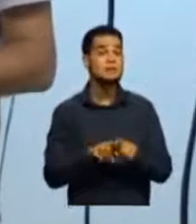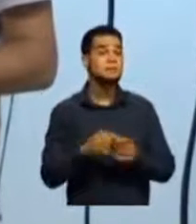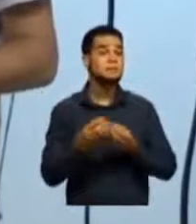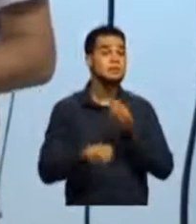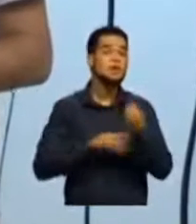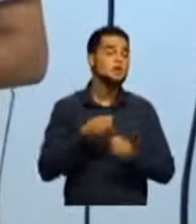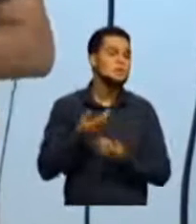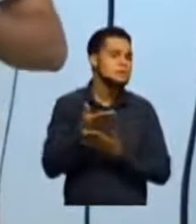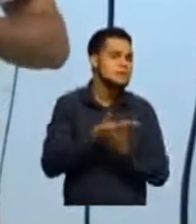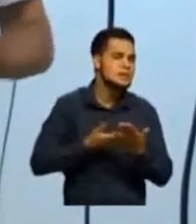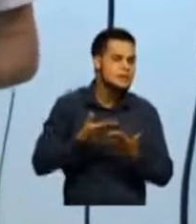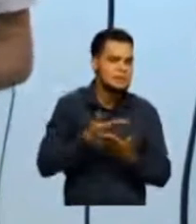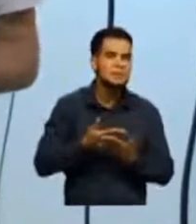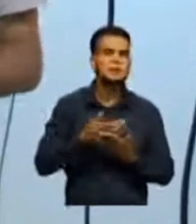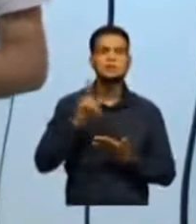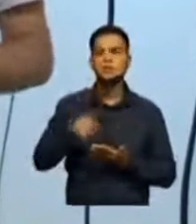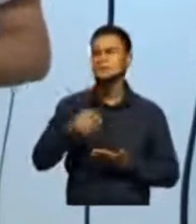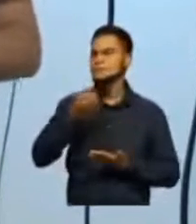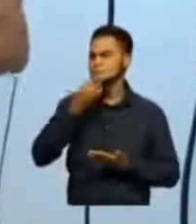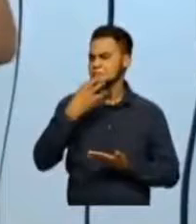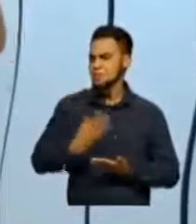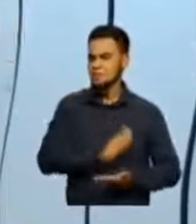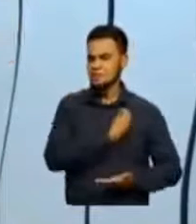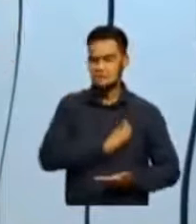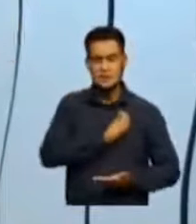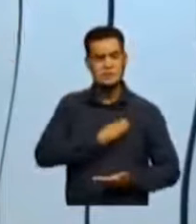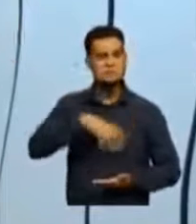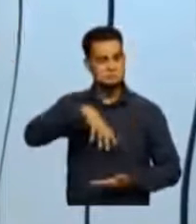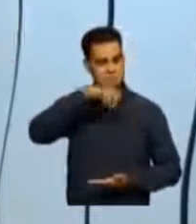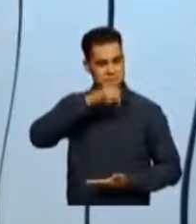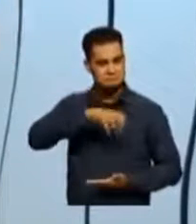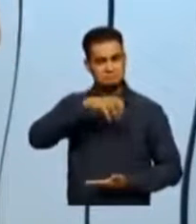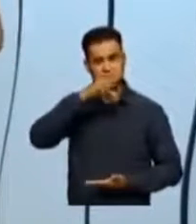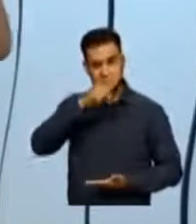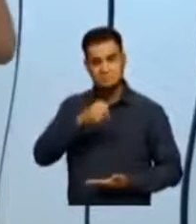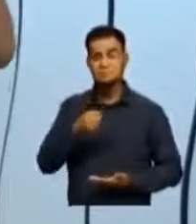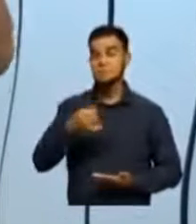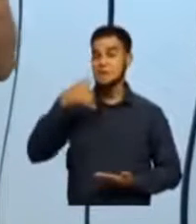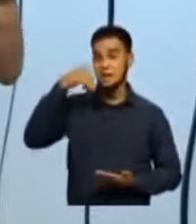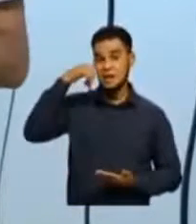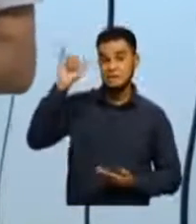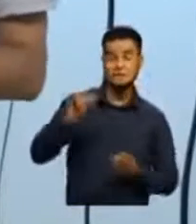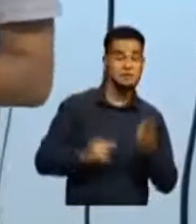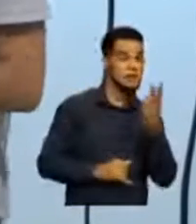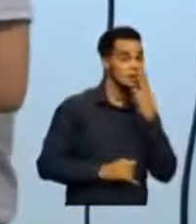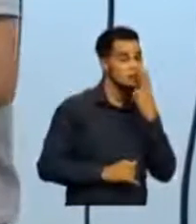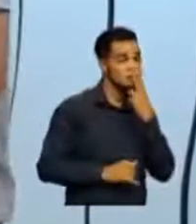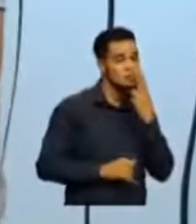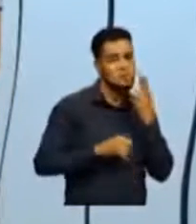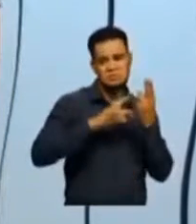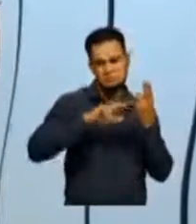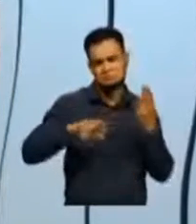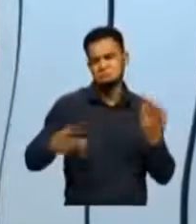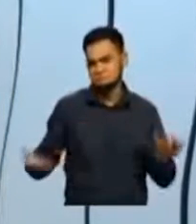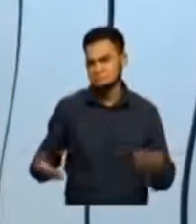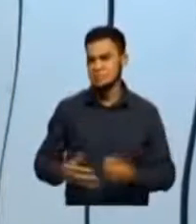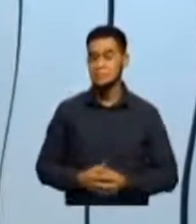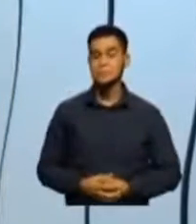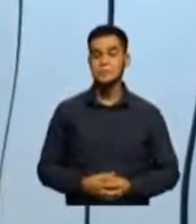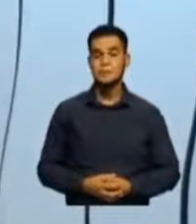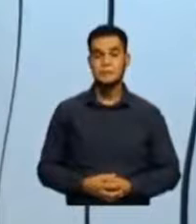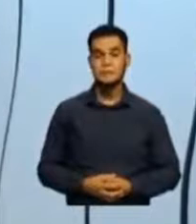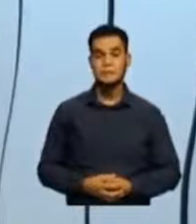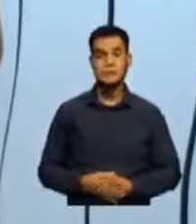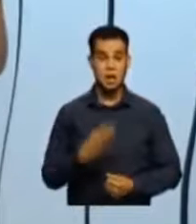ter bons hábitos pulmonares, né, evitar o fumo, dentre outros. A